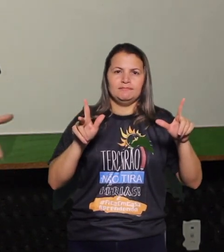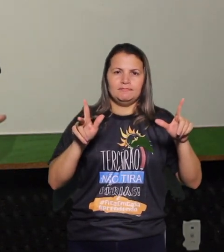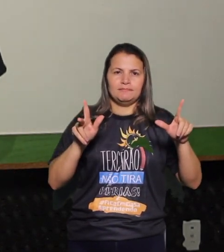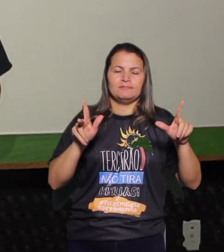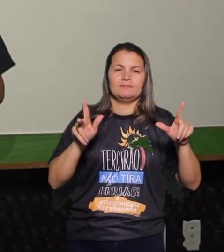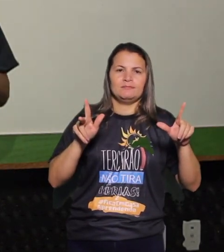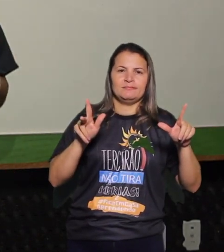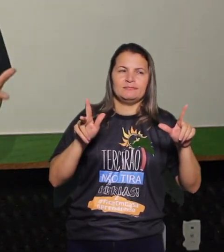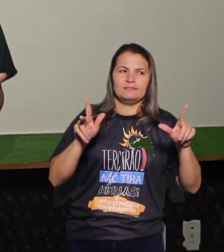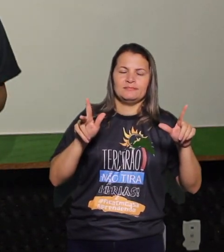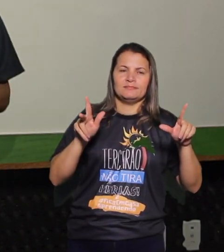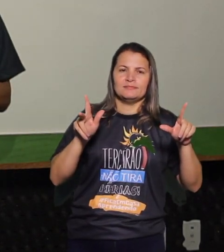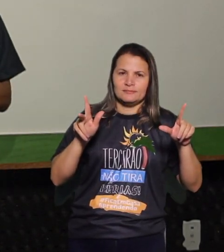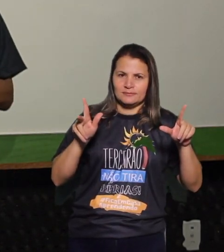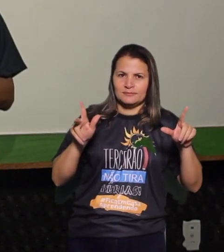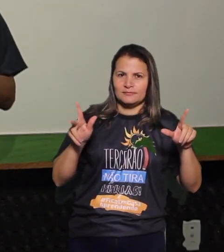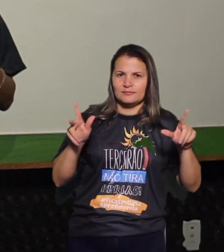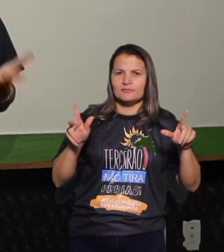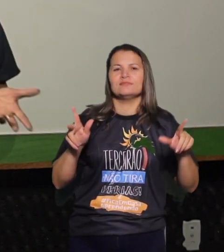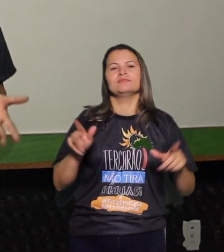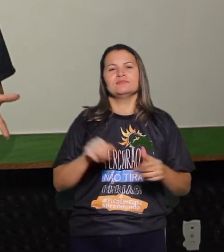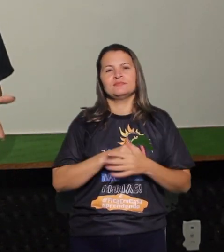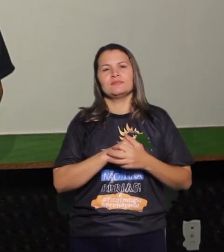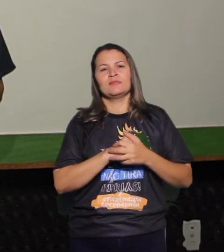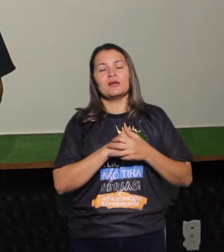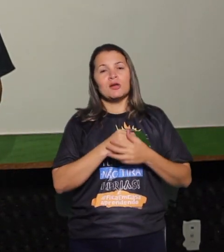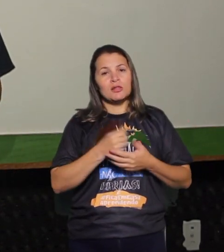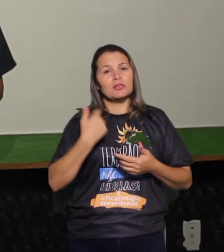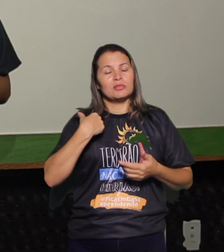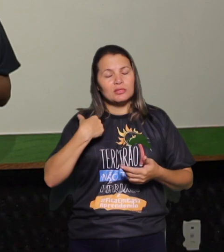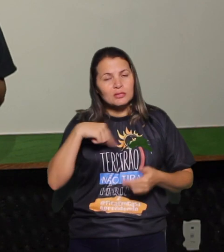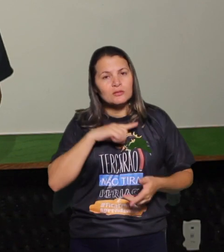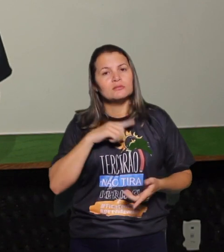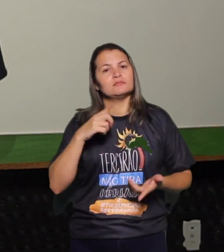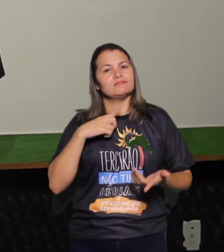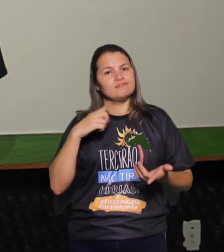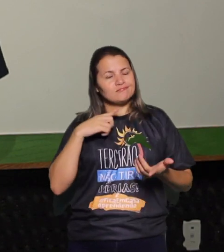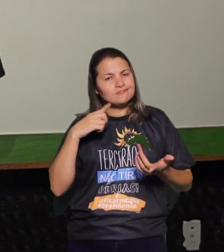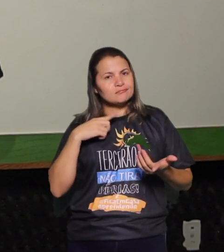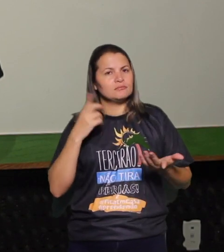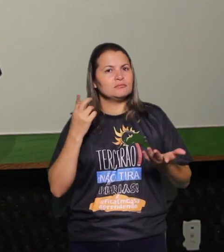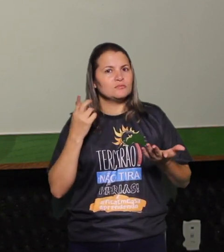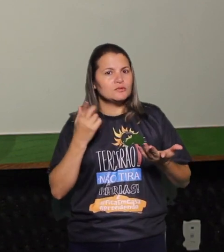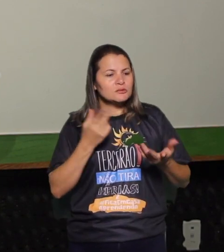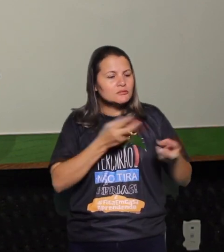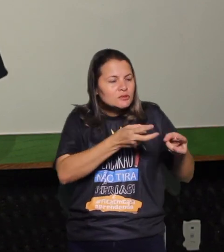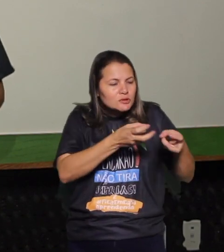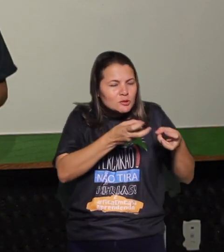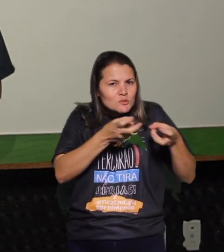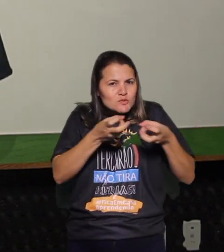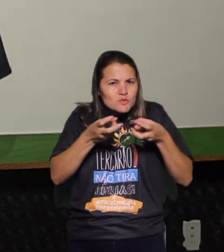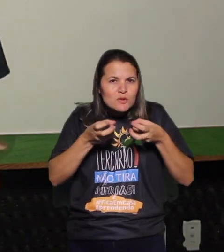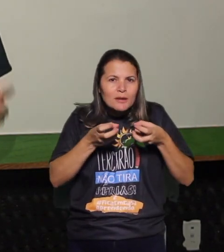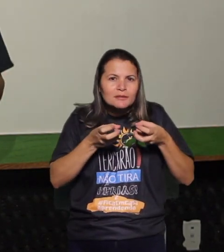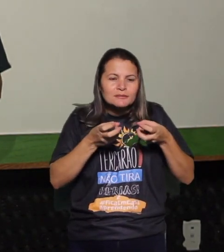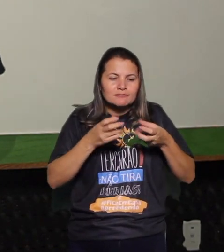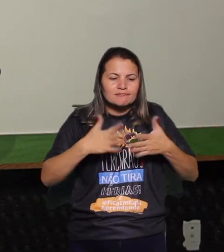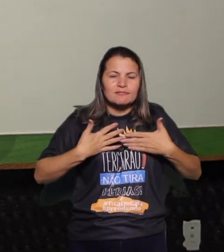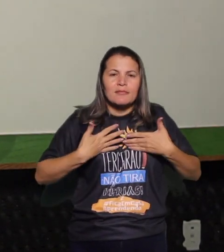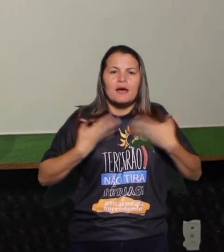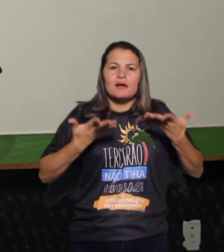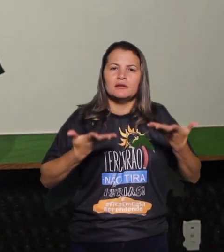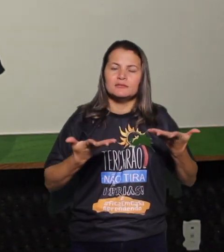expressamos assim, recorrendo a estes recursos, nós estamos explorando a nossa expressividade. Isso